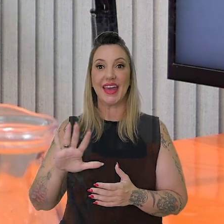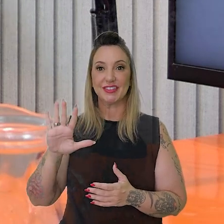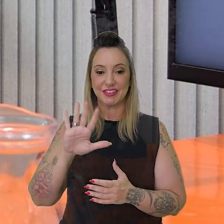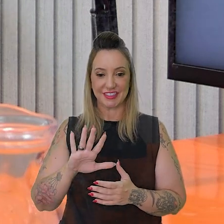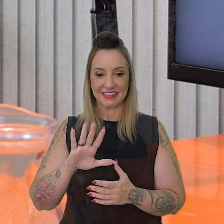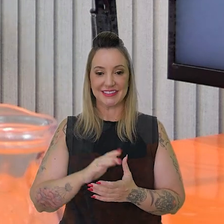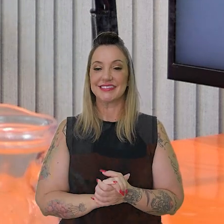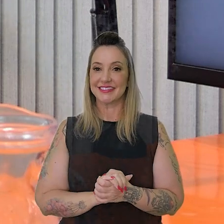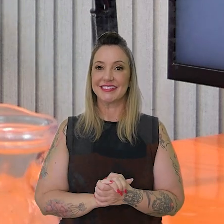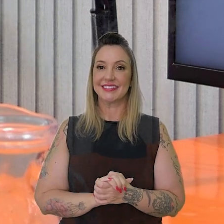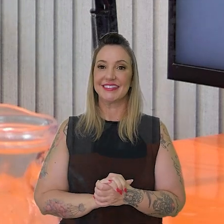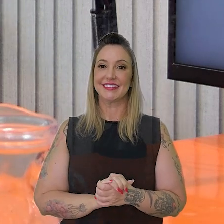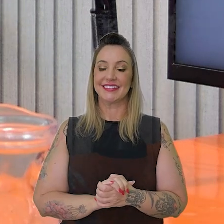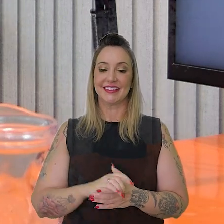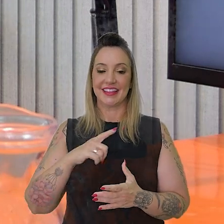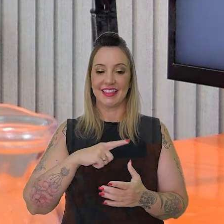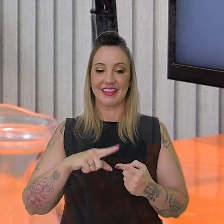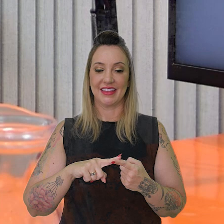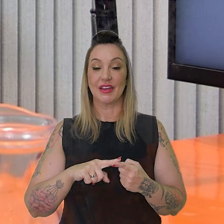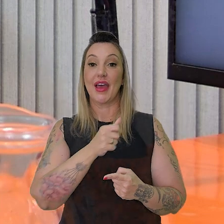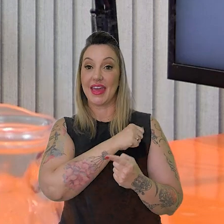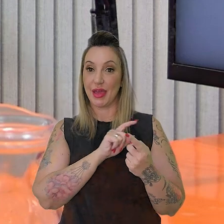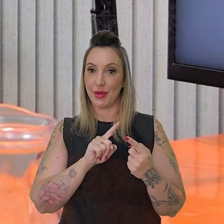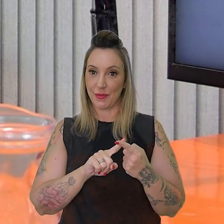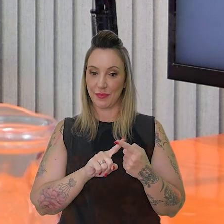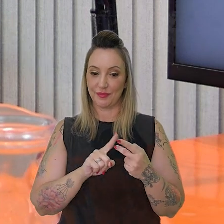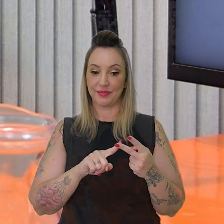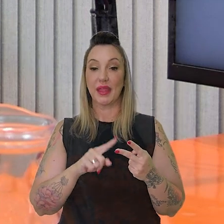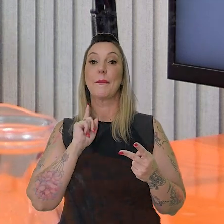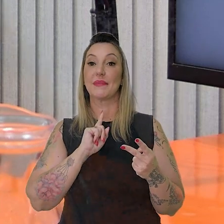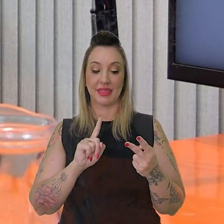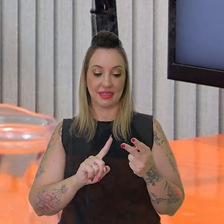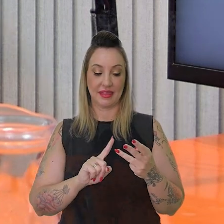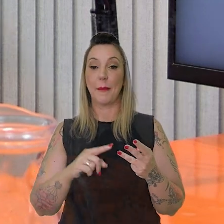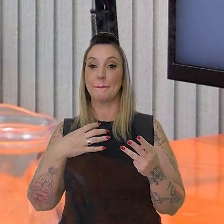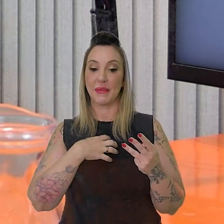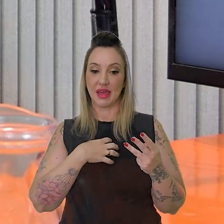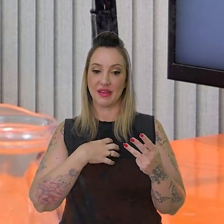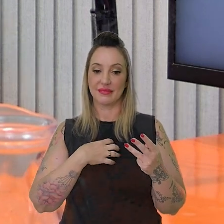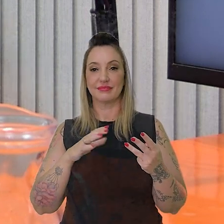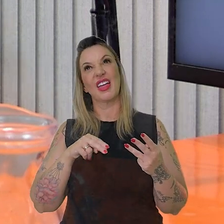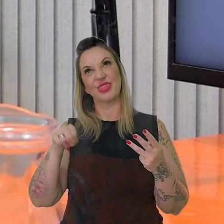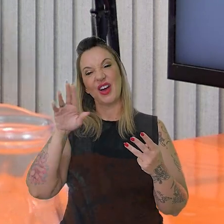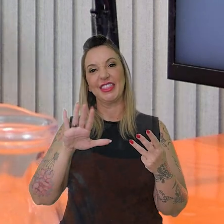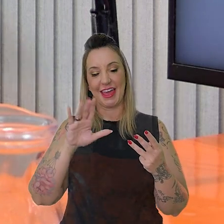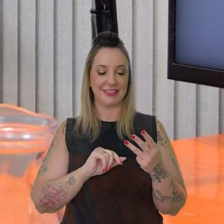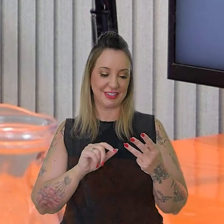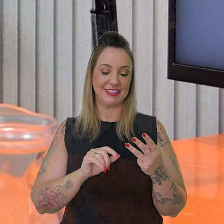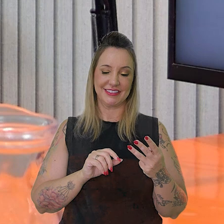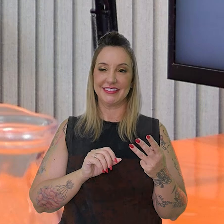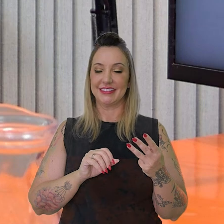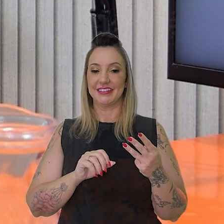né Nós temos não é nós temos uma do Rio uma de Minas uma da Bahia Bahia Nordeste